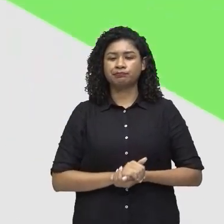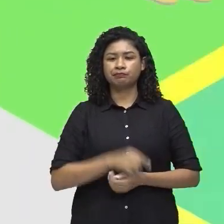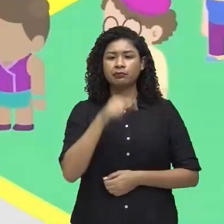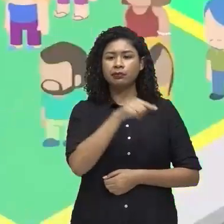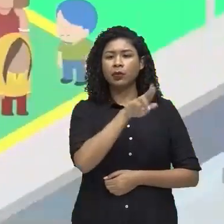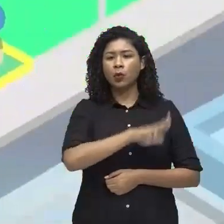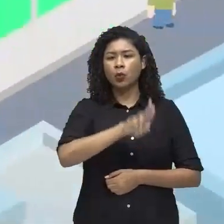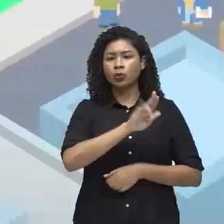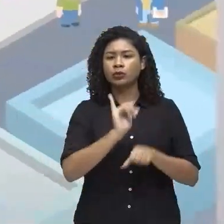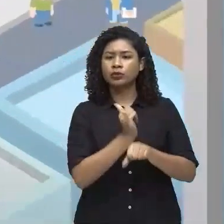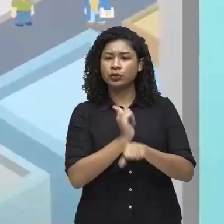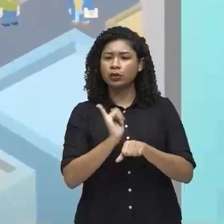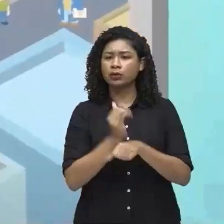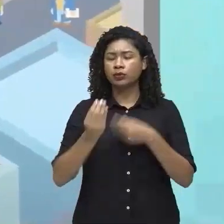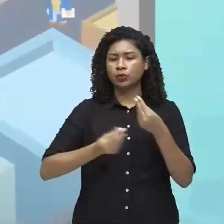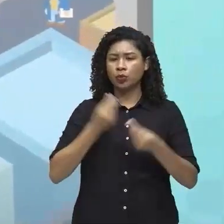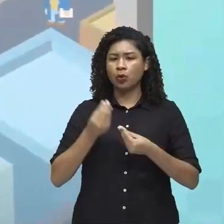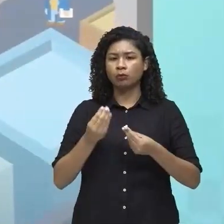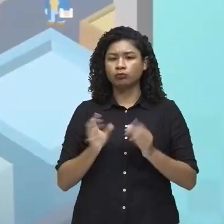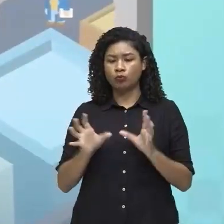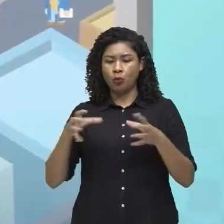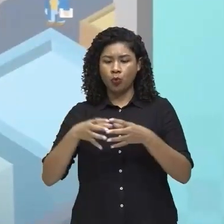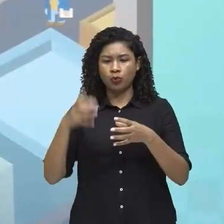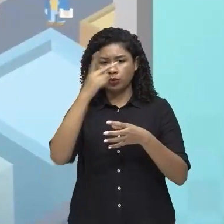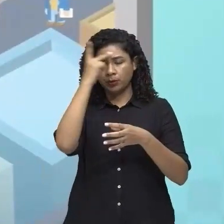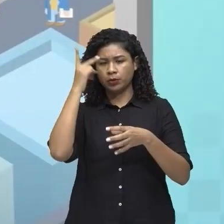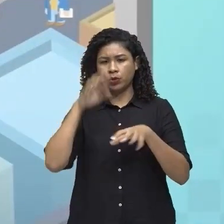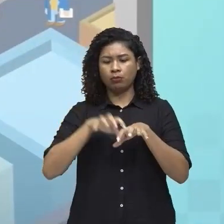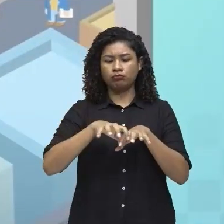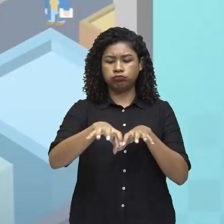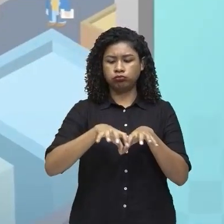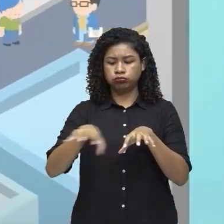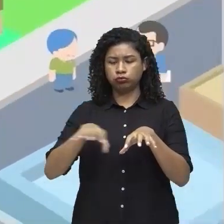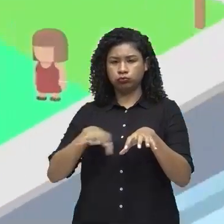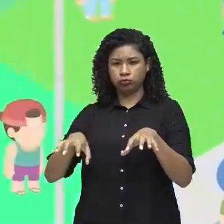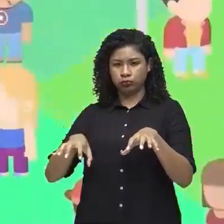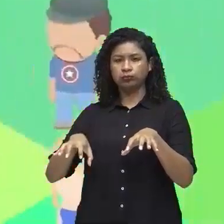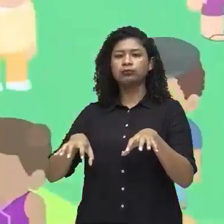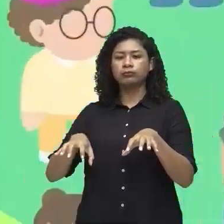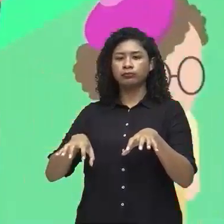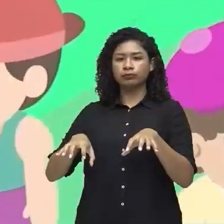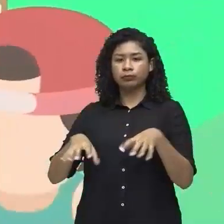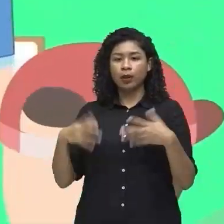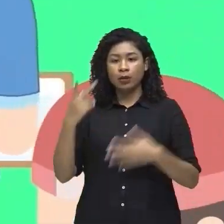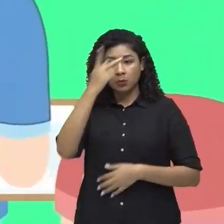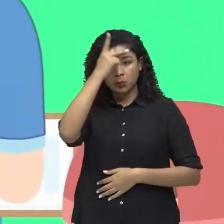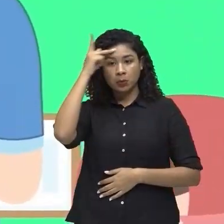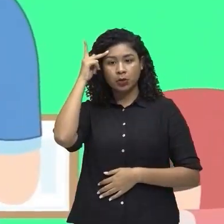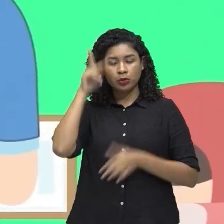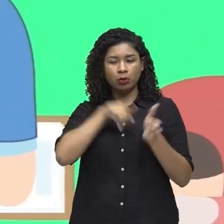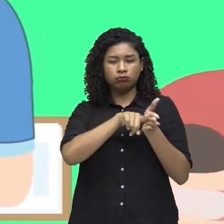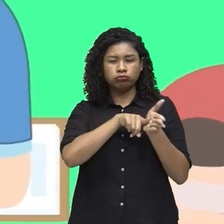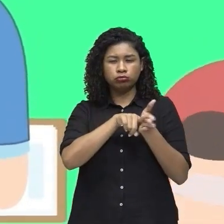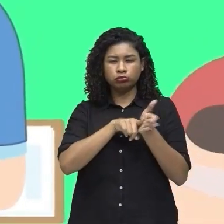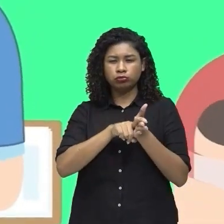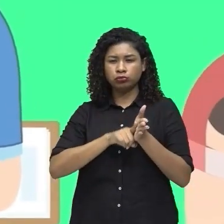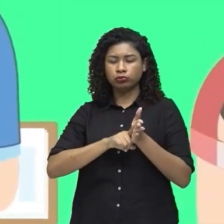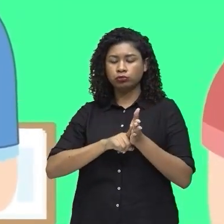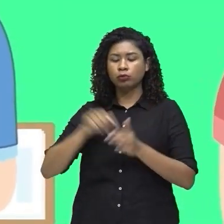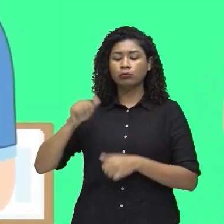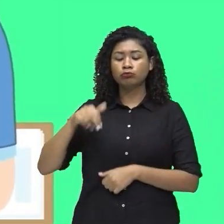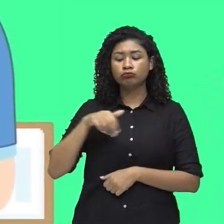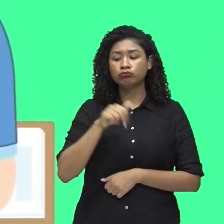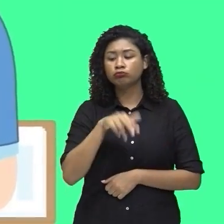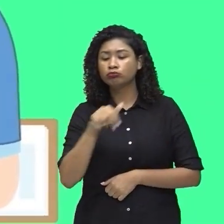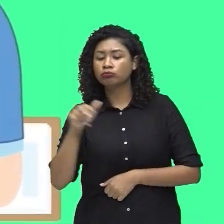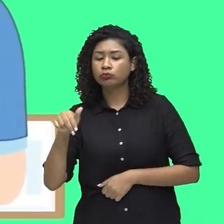multidões consiste em dividir o aglomerado em setores do tamanho de quarteirões. Os pesquisadores então caminham pela multidão de hora em hora, registrando a